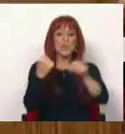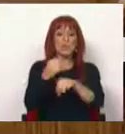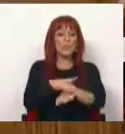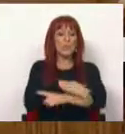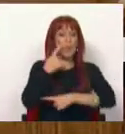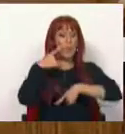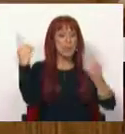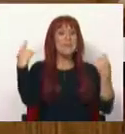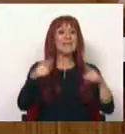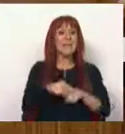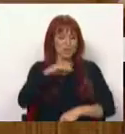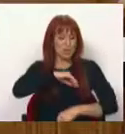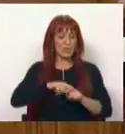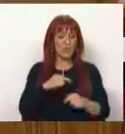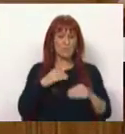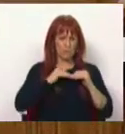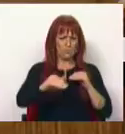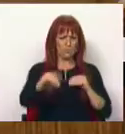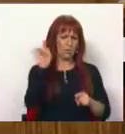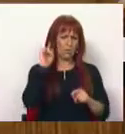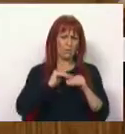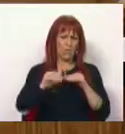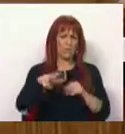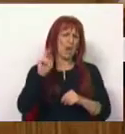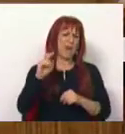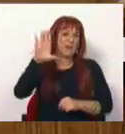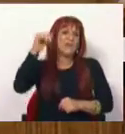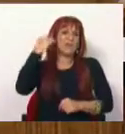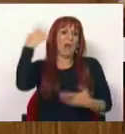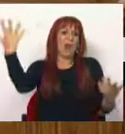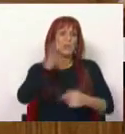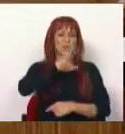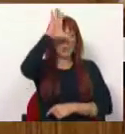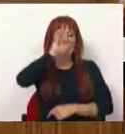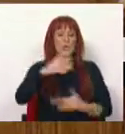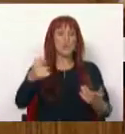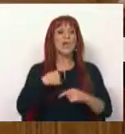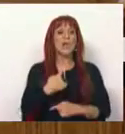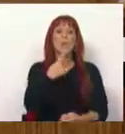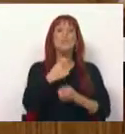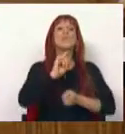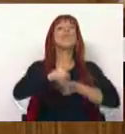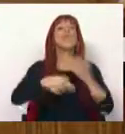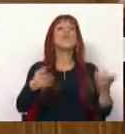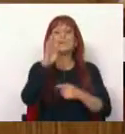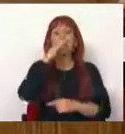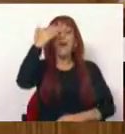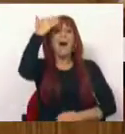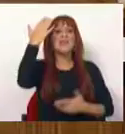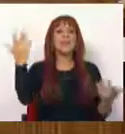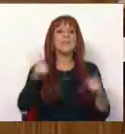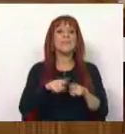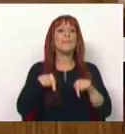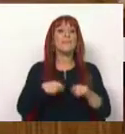administração pública, têm os salários congelados há 10 anos e, portanto, Sr. Ministro, O que eu pergunto é se acha